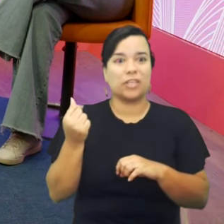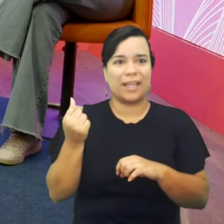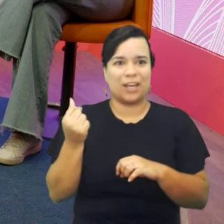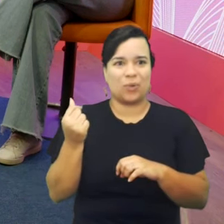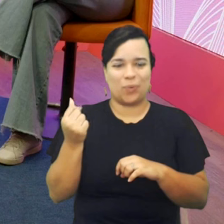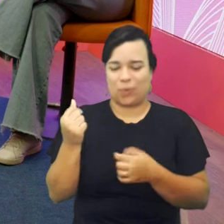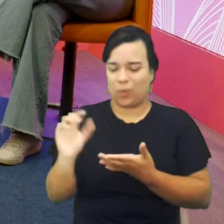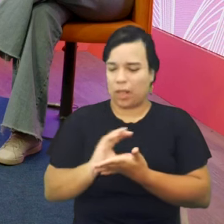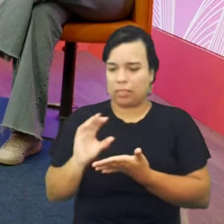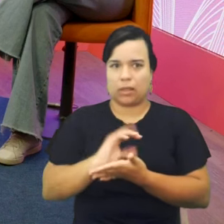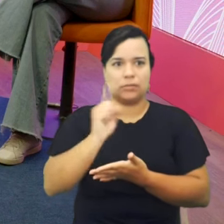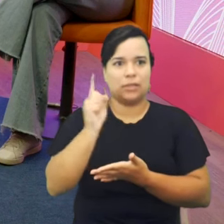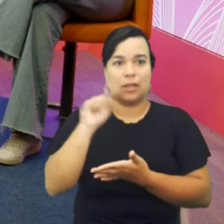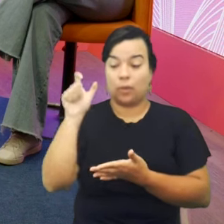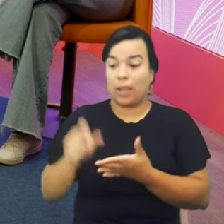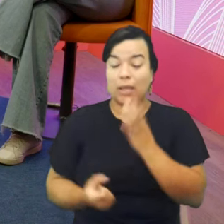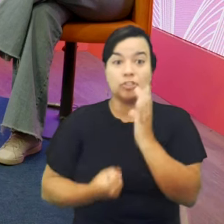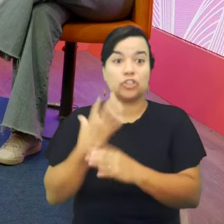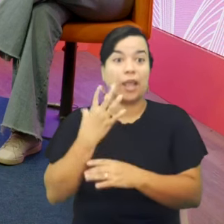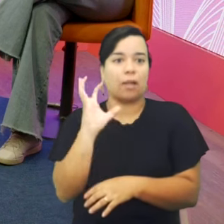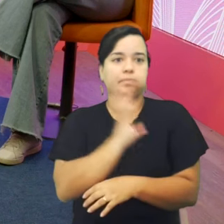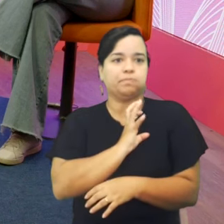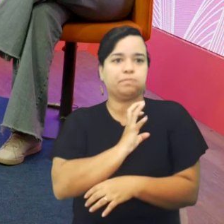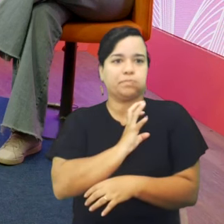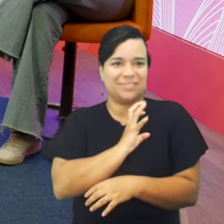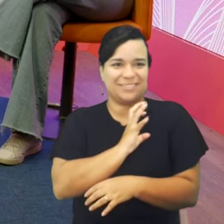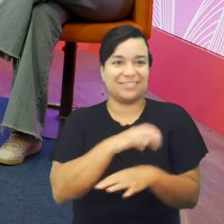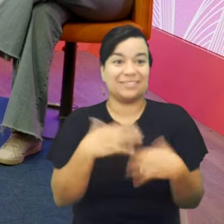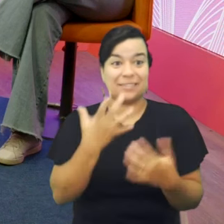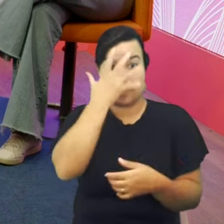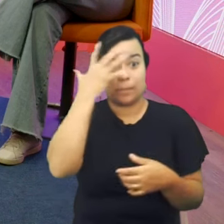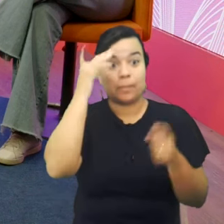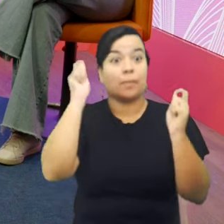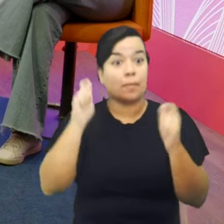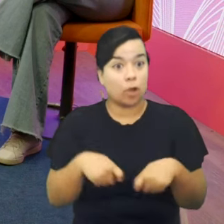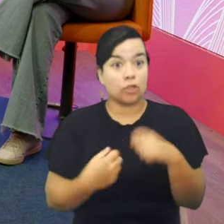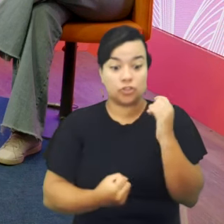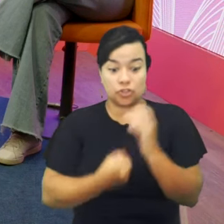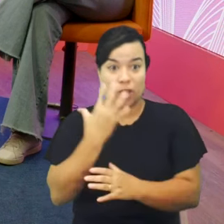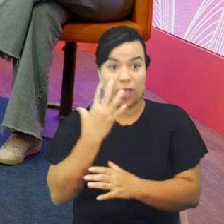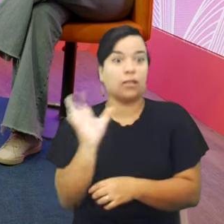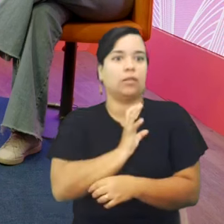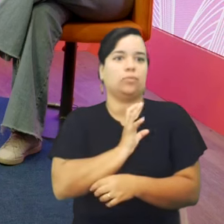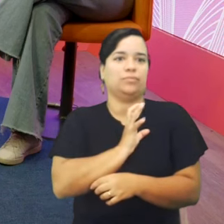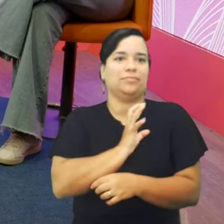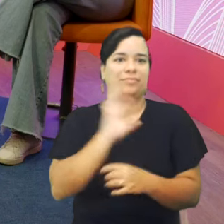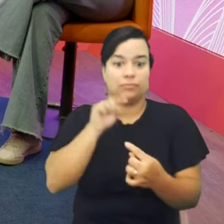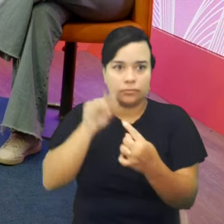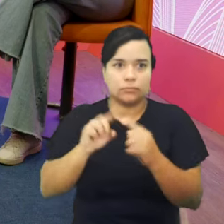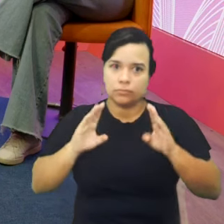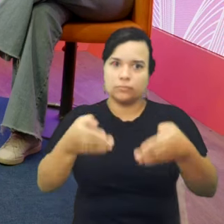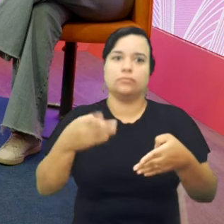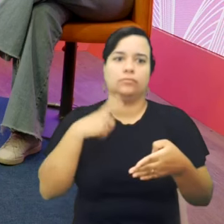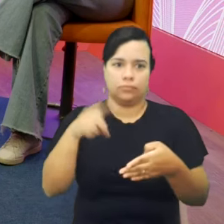riqueza. É isso. Então, essa questão, a pessoa tem condições de gerar riqueza do tamanho que ela quer, uhum. que ela se dedica. Tudo